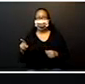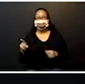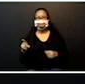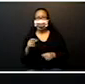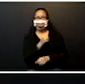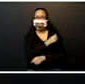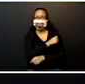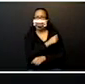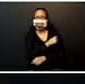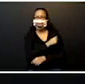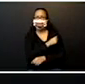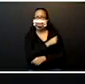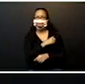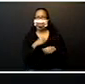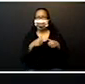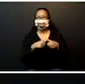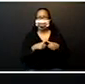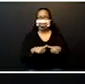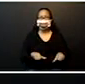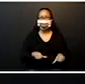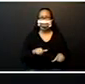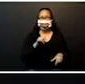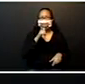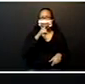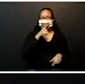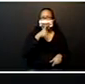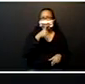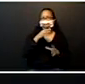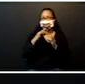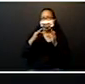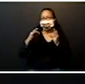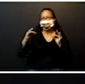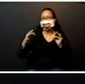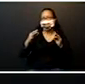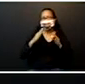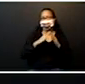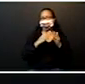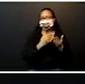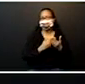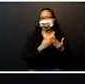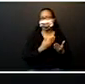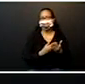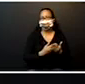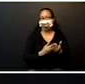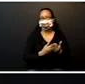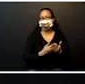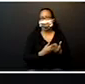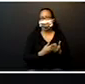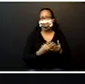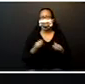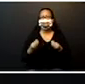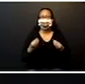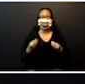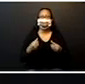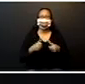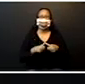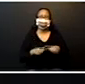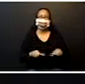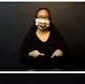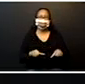escola. Como que os meninos estão longe da escola? Qual é o estado dos meninos quando eles estão longe da